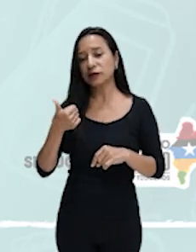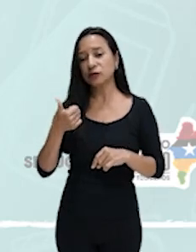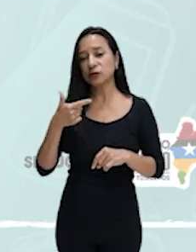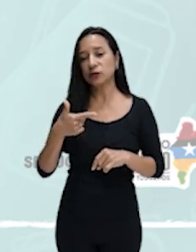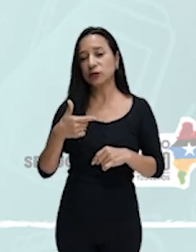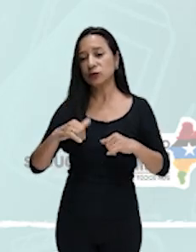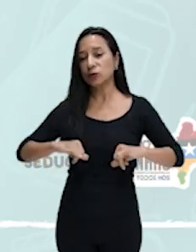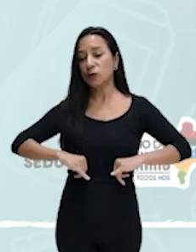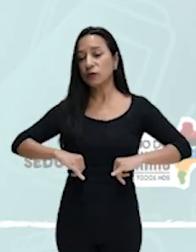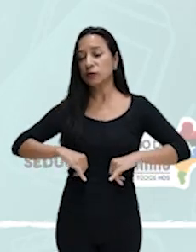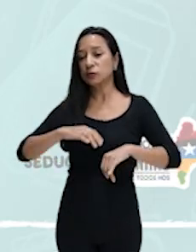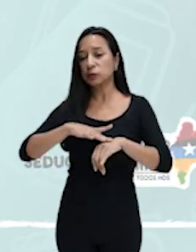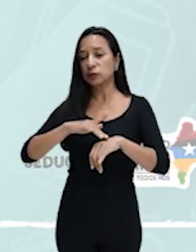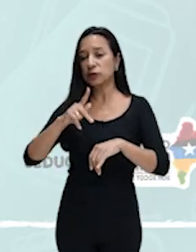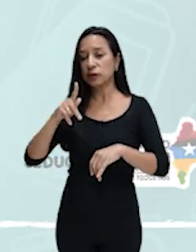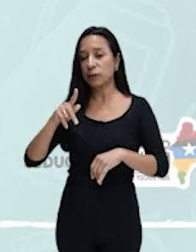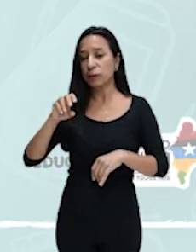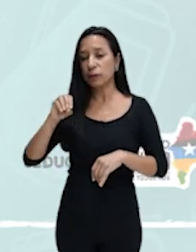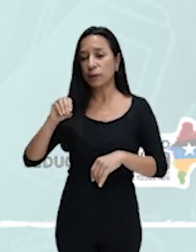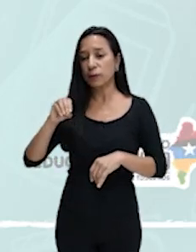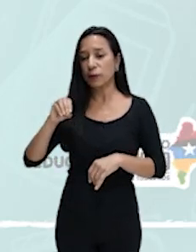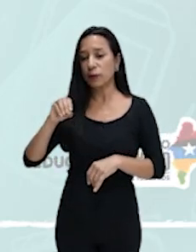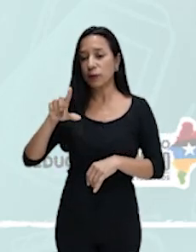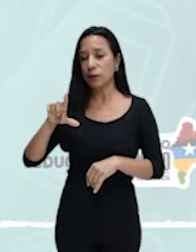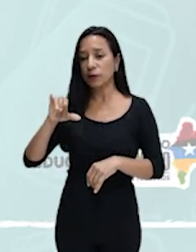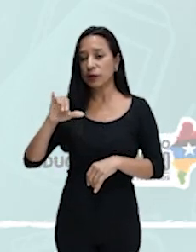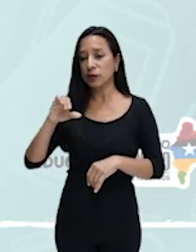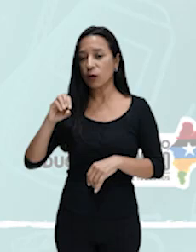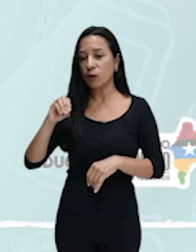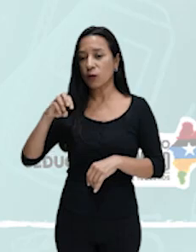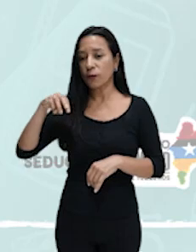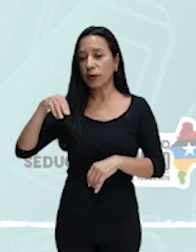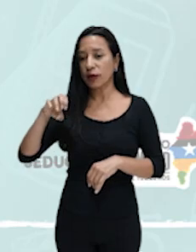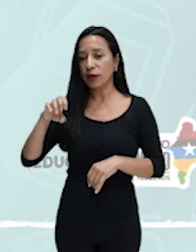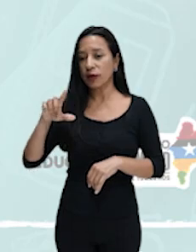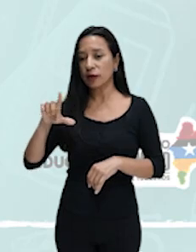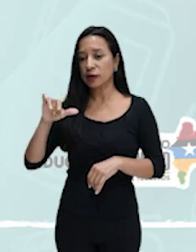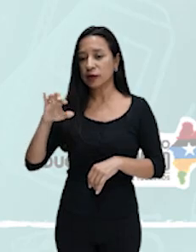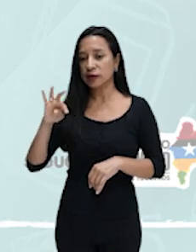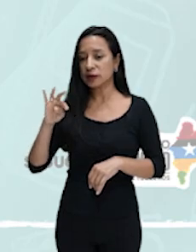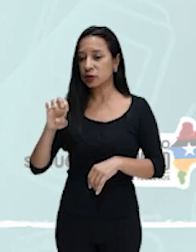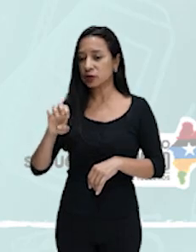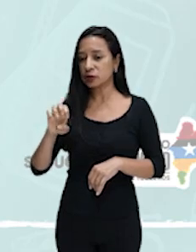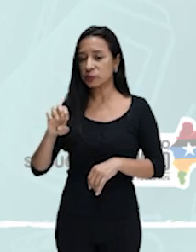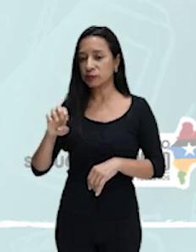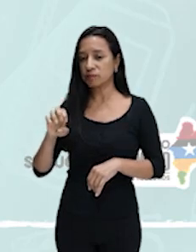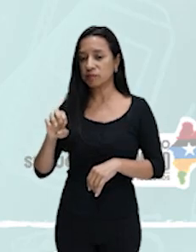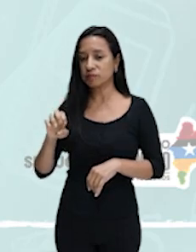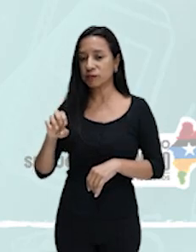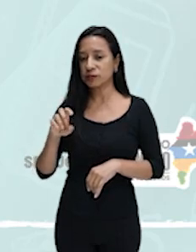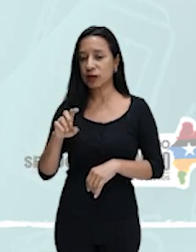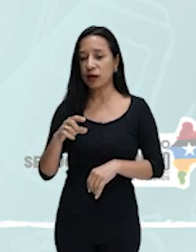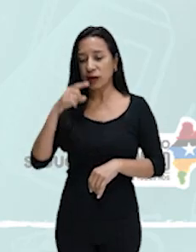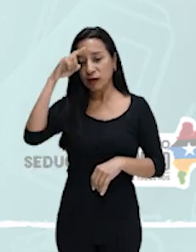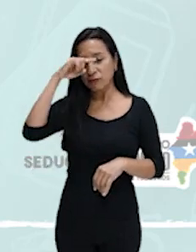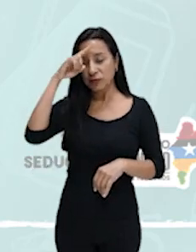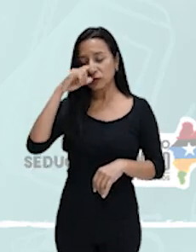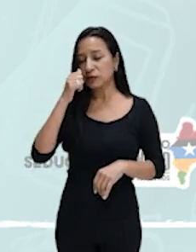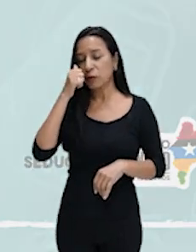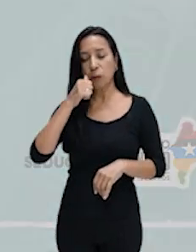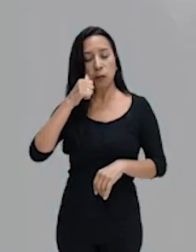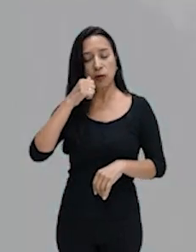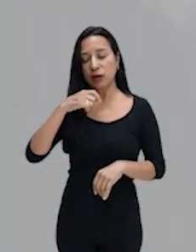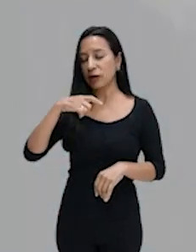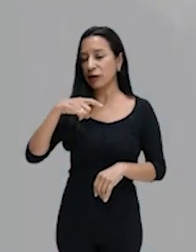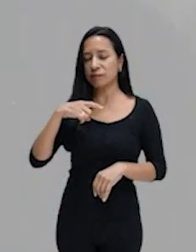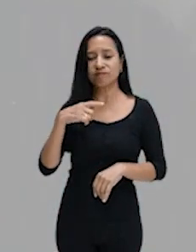sofrendo de poliomielite. E ela não era uma mulher feia, né? Muitos de vocês devem achar ela feia porque nas suas pinturas ela